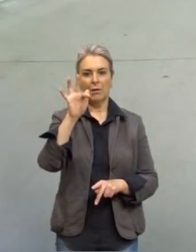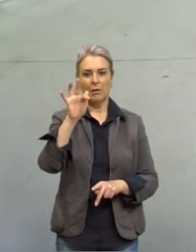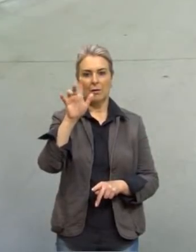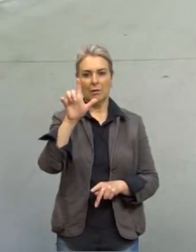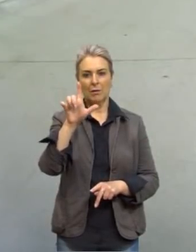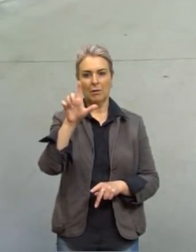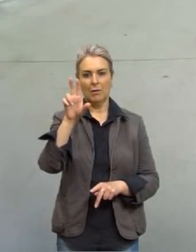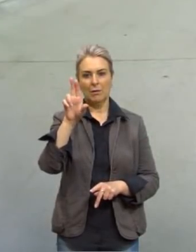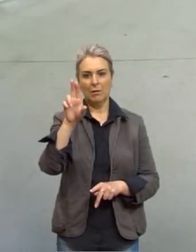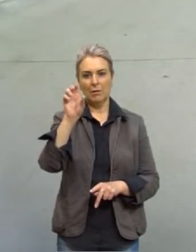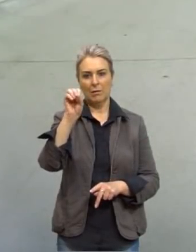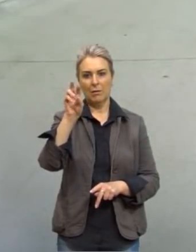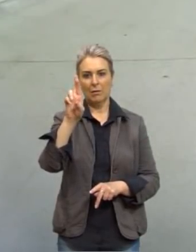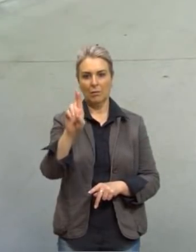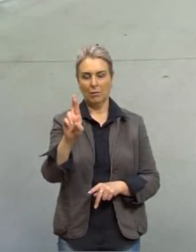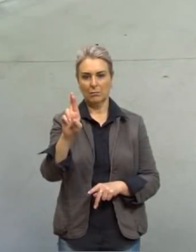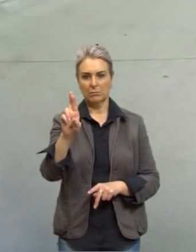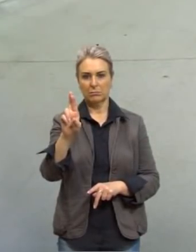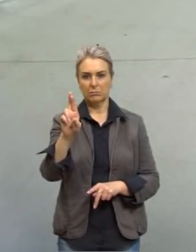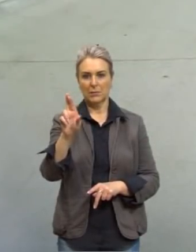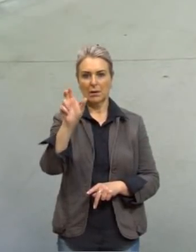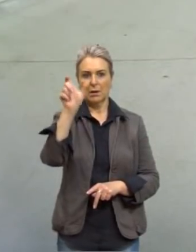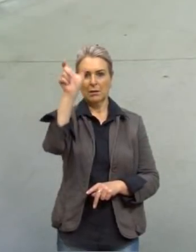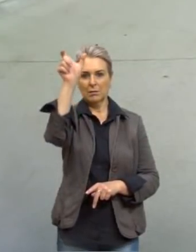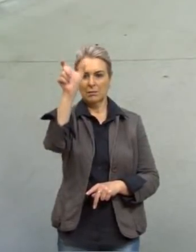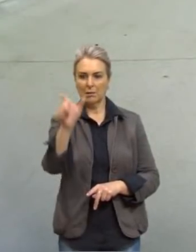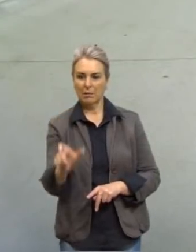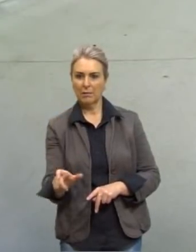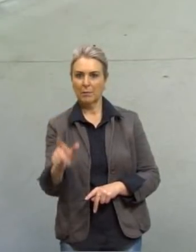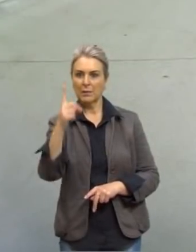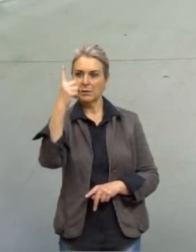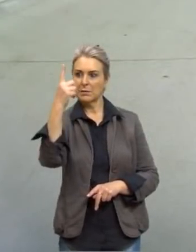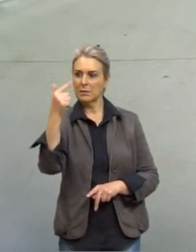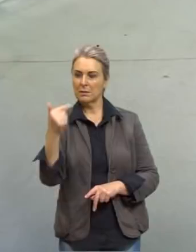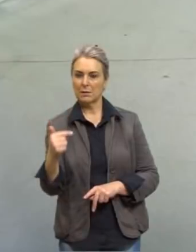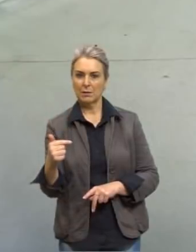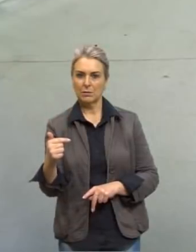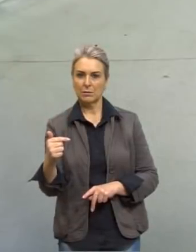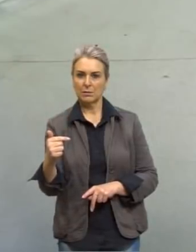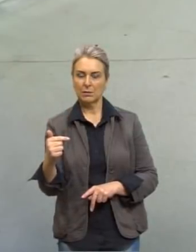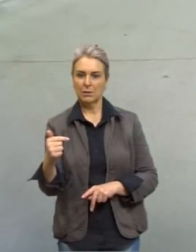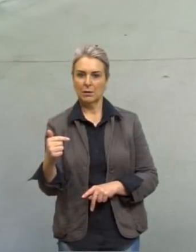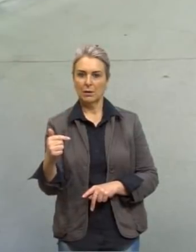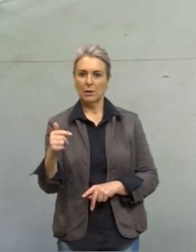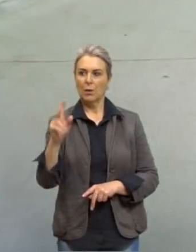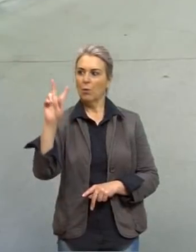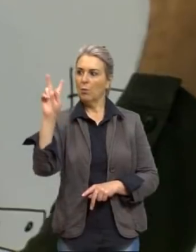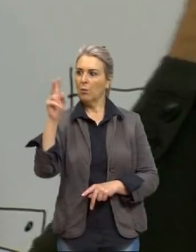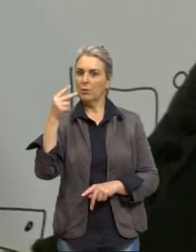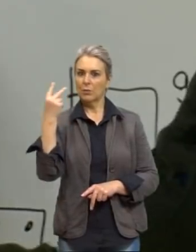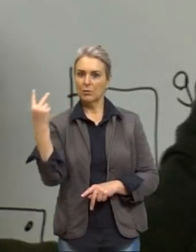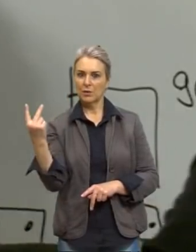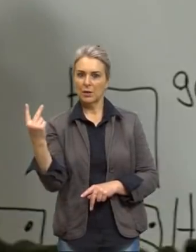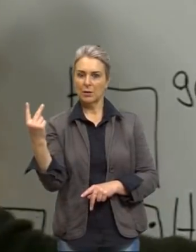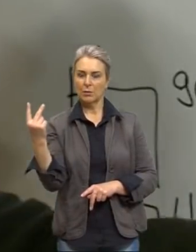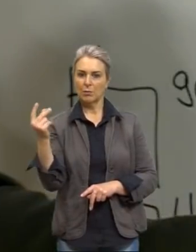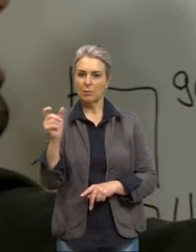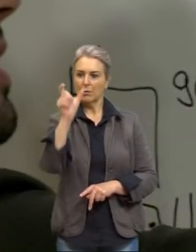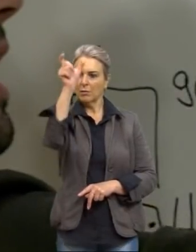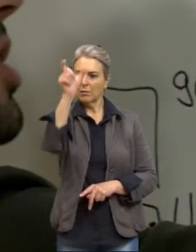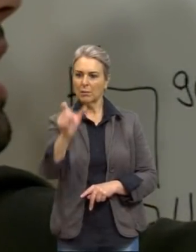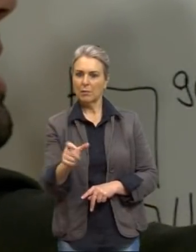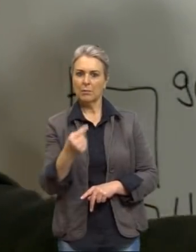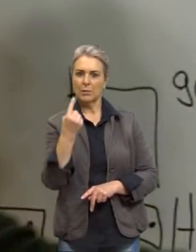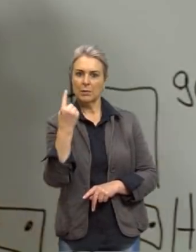família 17 e o hidrogênio lá na família um ou seja os dois não extremos e a